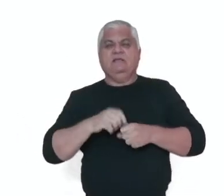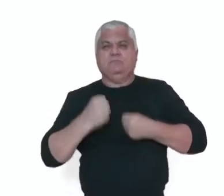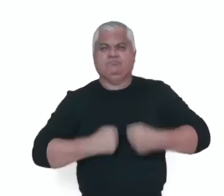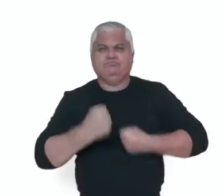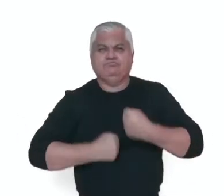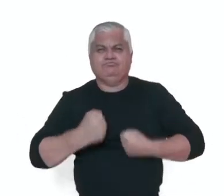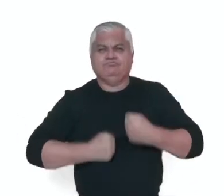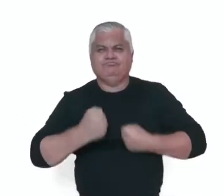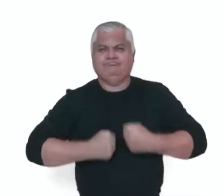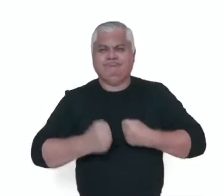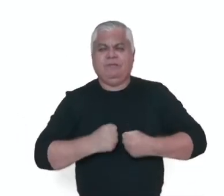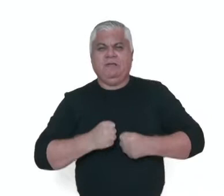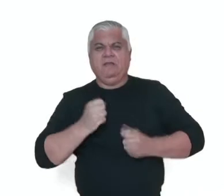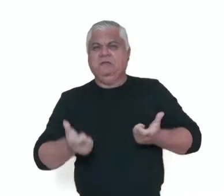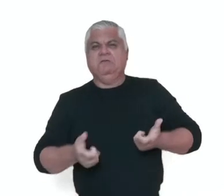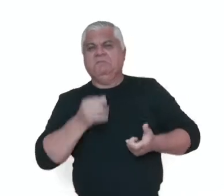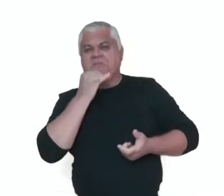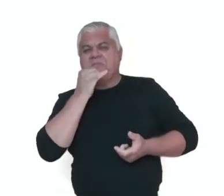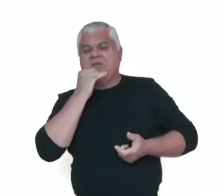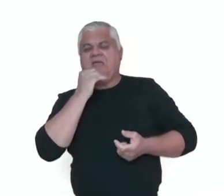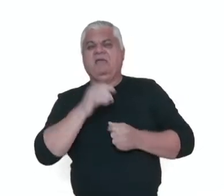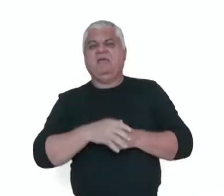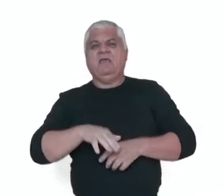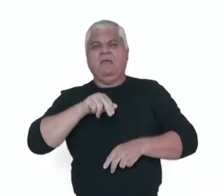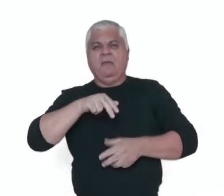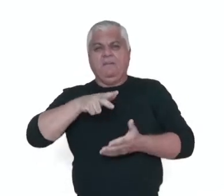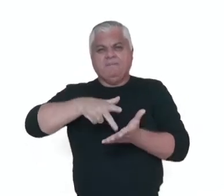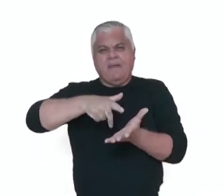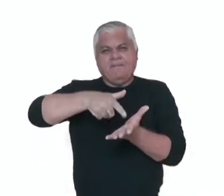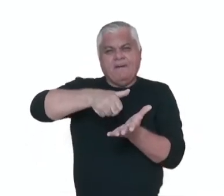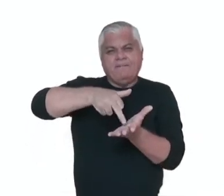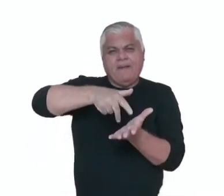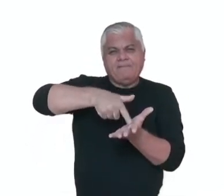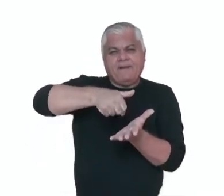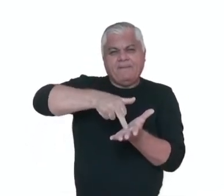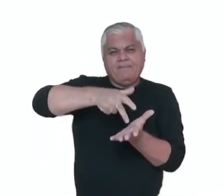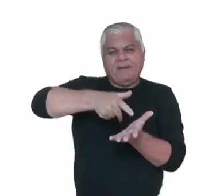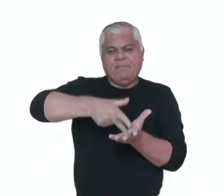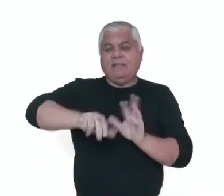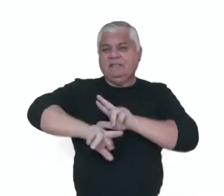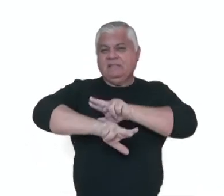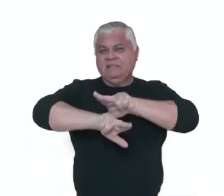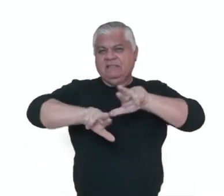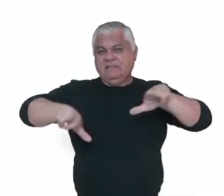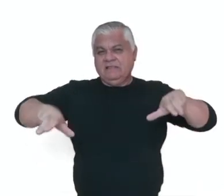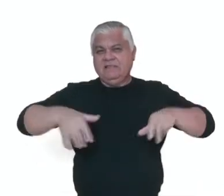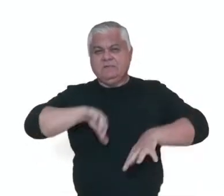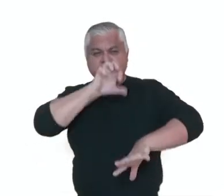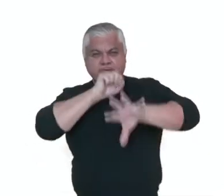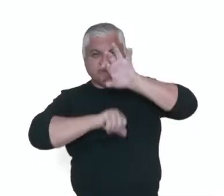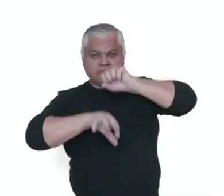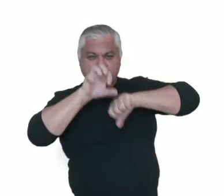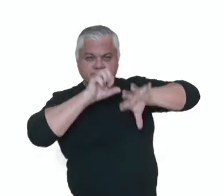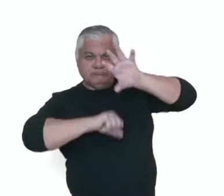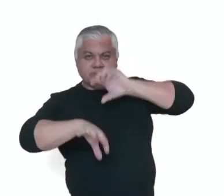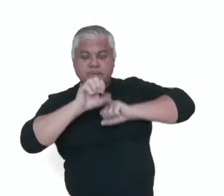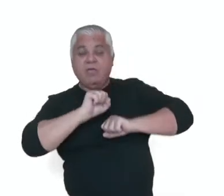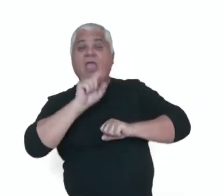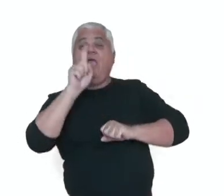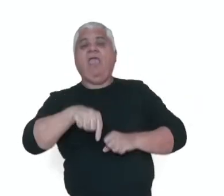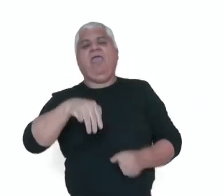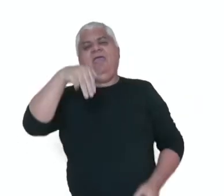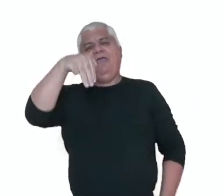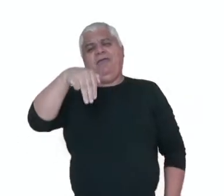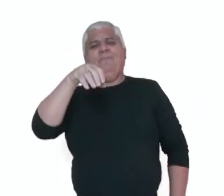crossfit, ginástica aeróbica, e cada uma dessas diferenças normalmente vem de um modismo, vem de